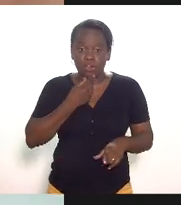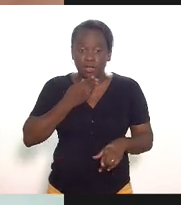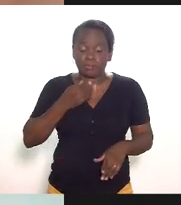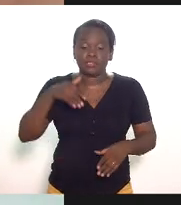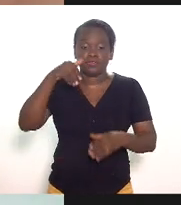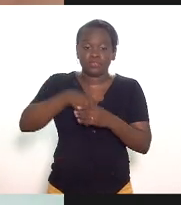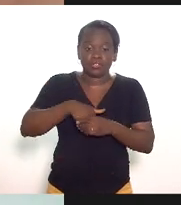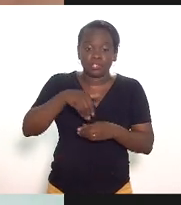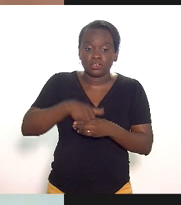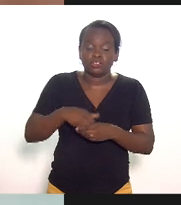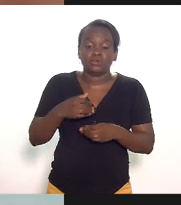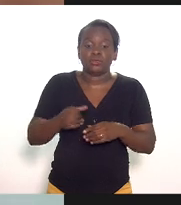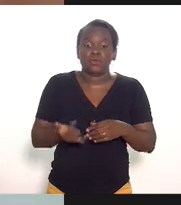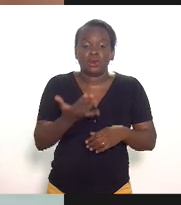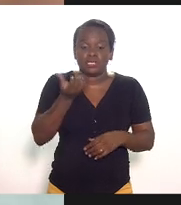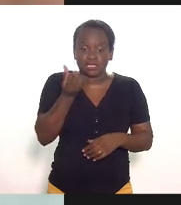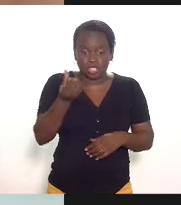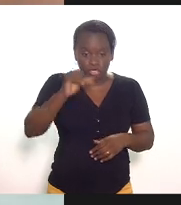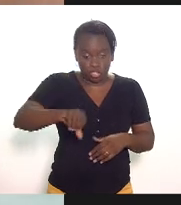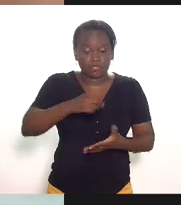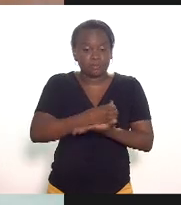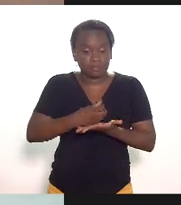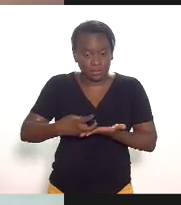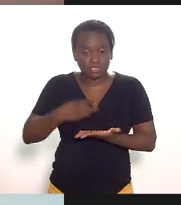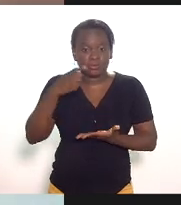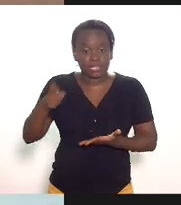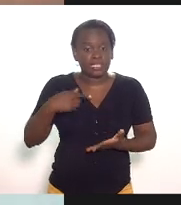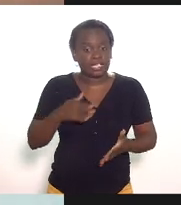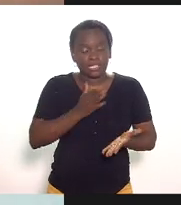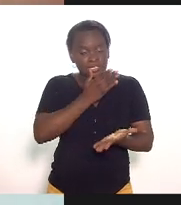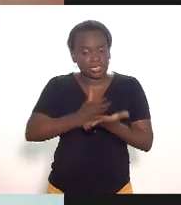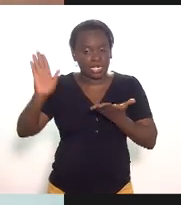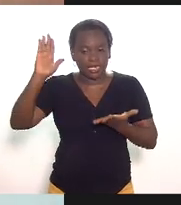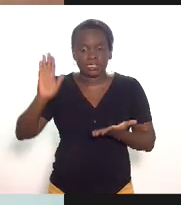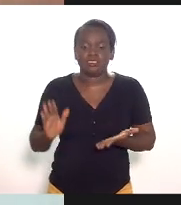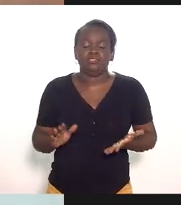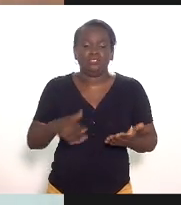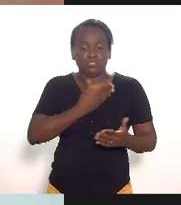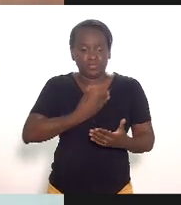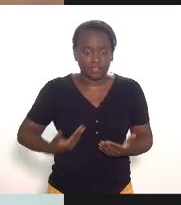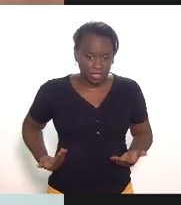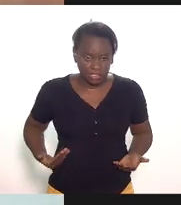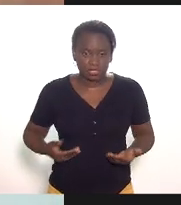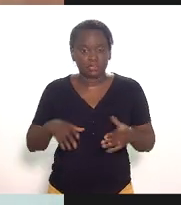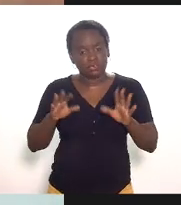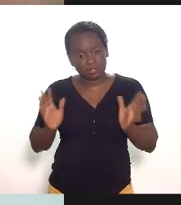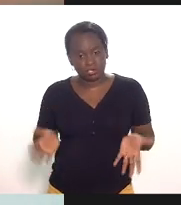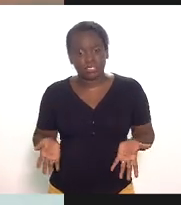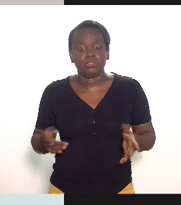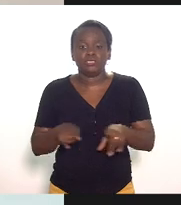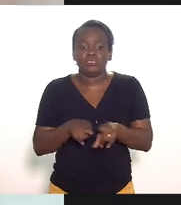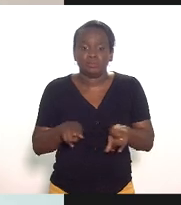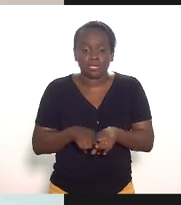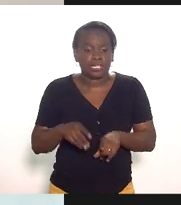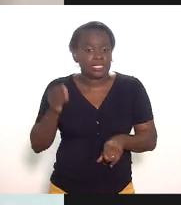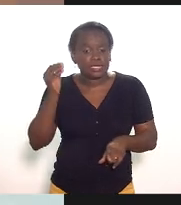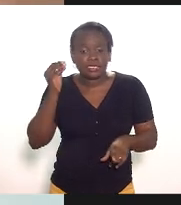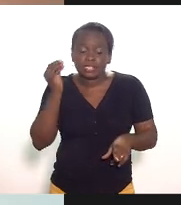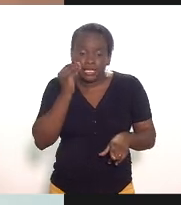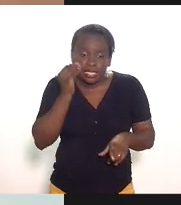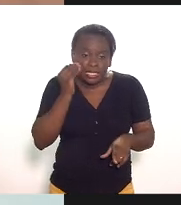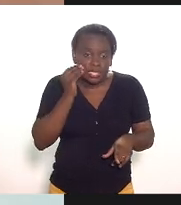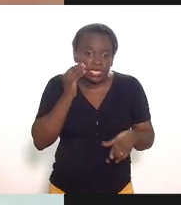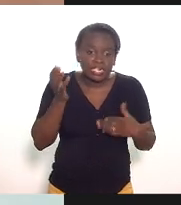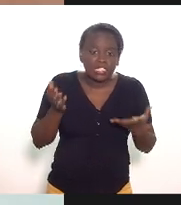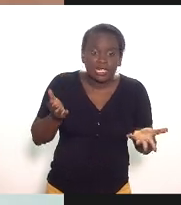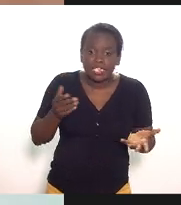69 votos a favor do impeachment dele, que ele saia de vez desse governo, tá certo? Que ele tenta, a qualquer momento,